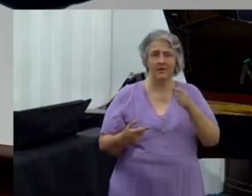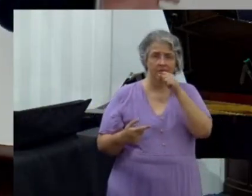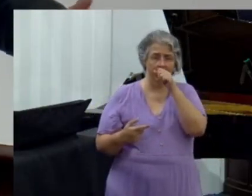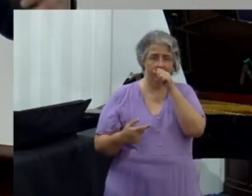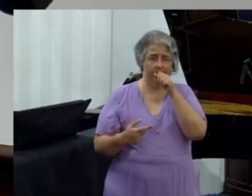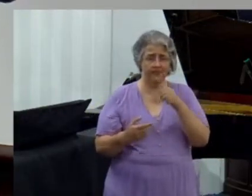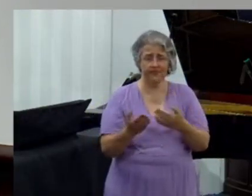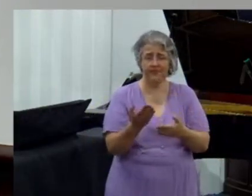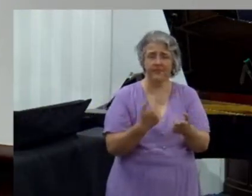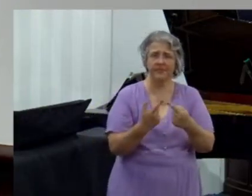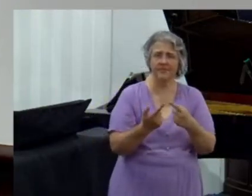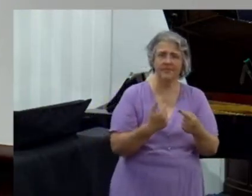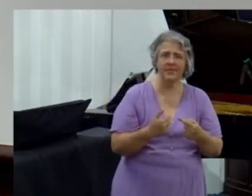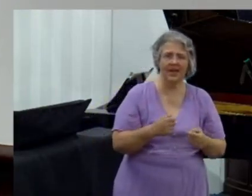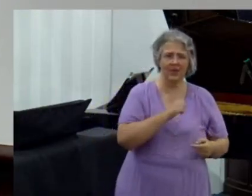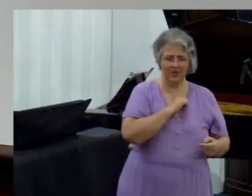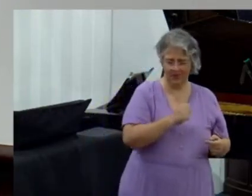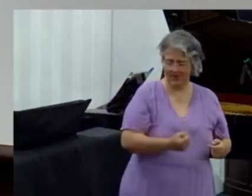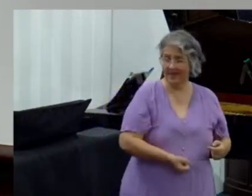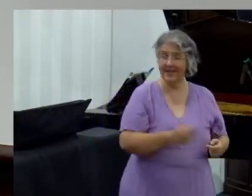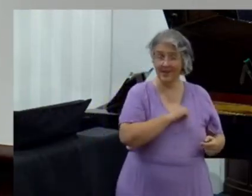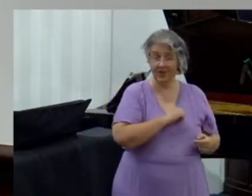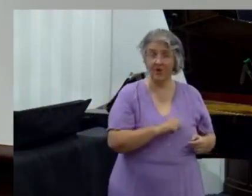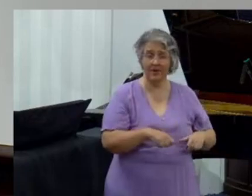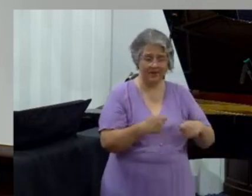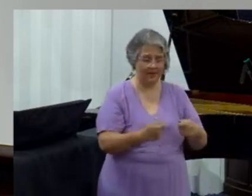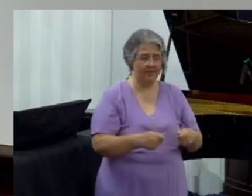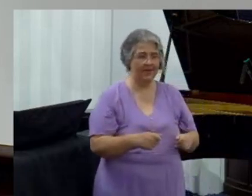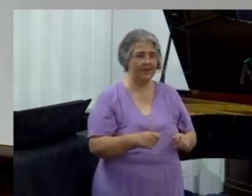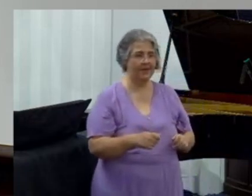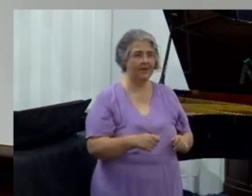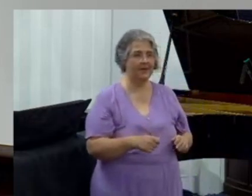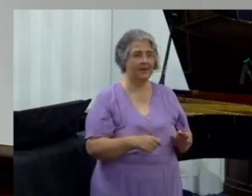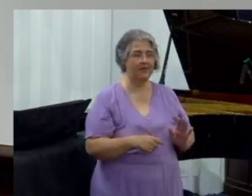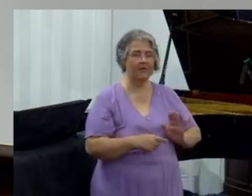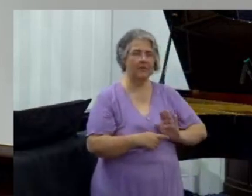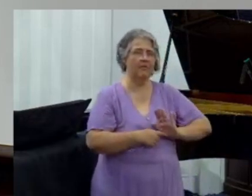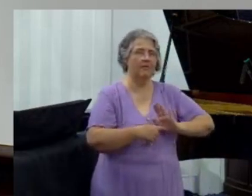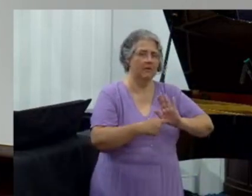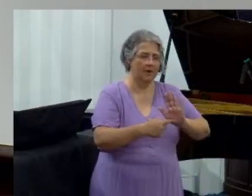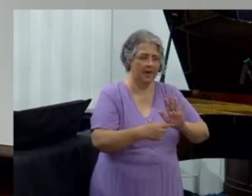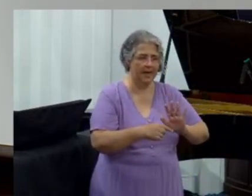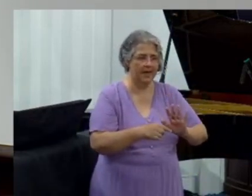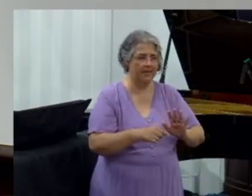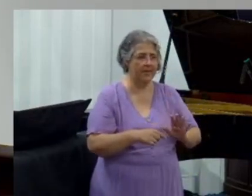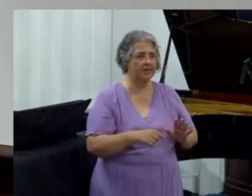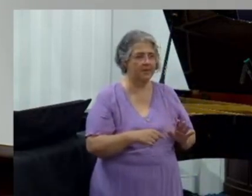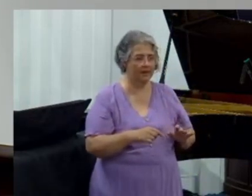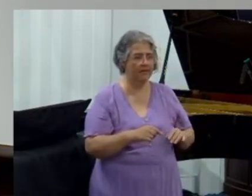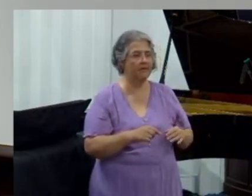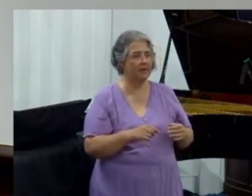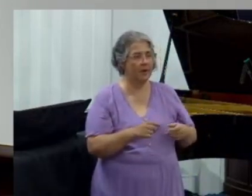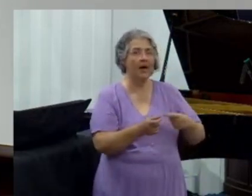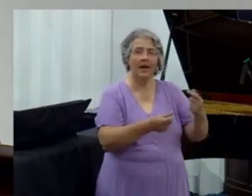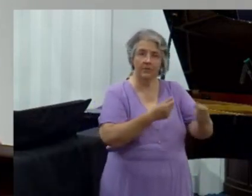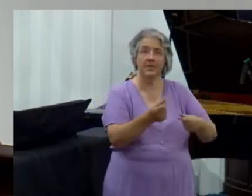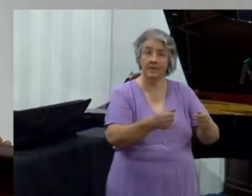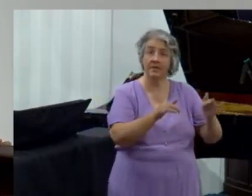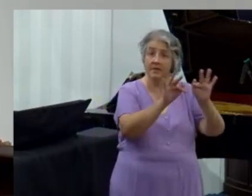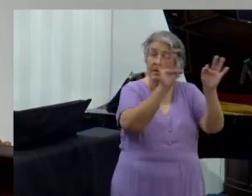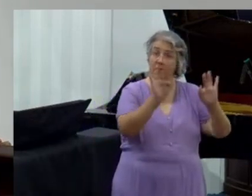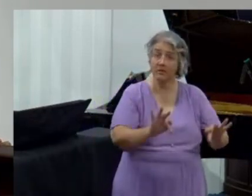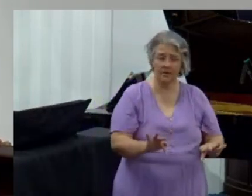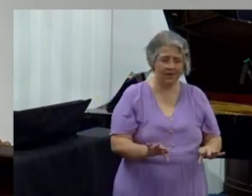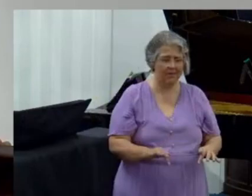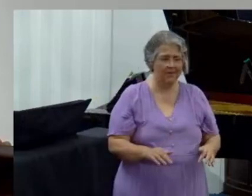responsáveis por cuidar, por zelar, por então administrar toda a rotina que acontecia no templo, permitiam aquilo. Mas entra